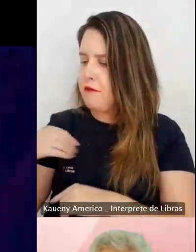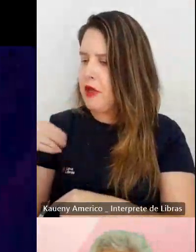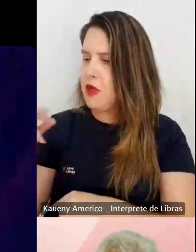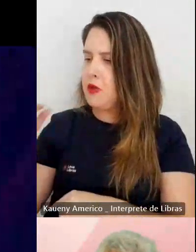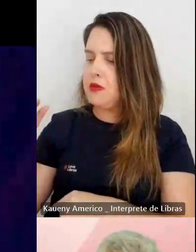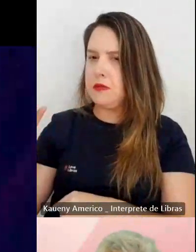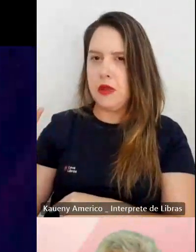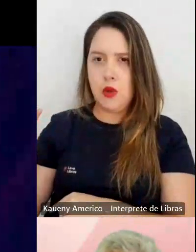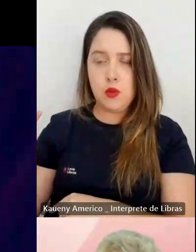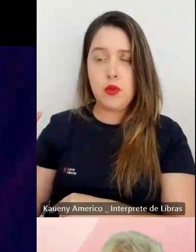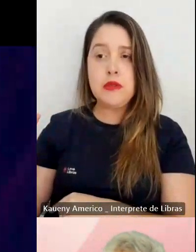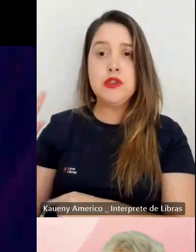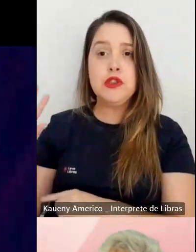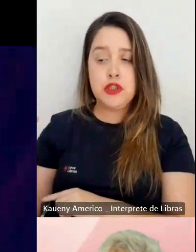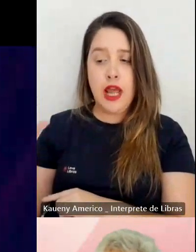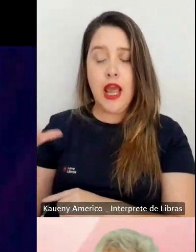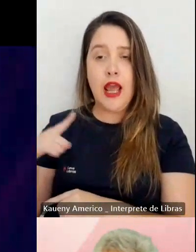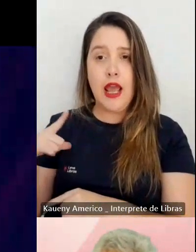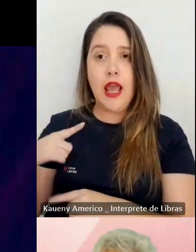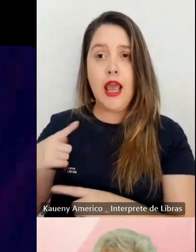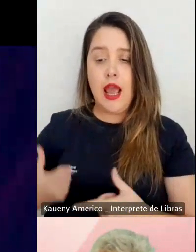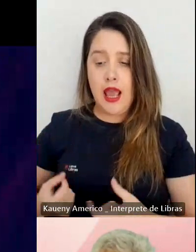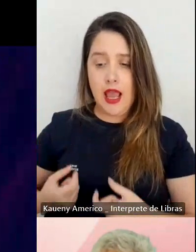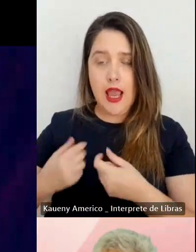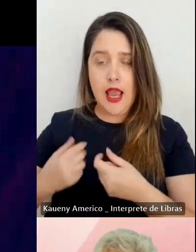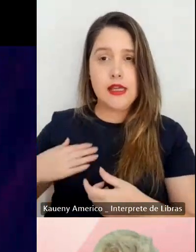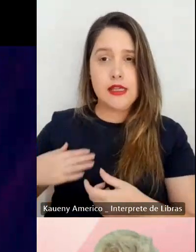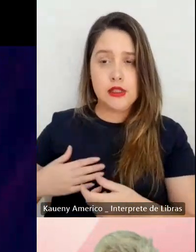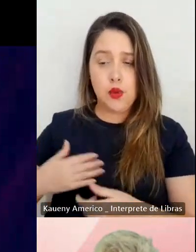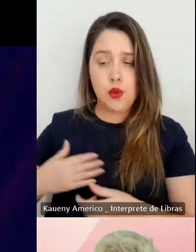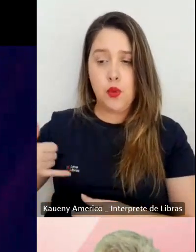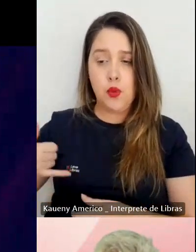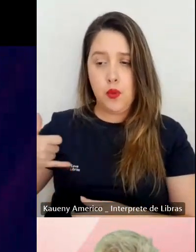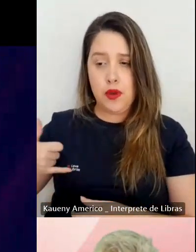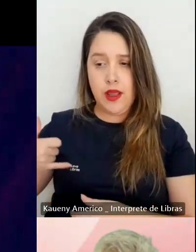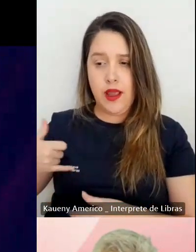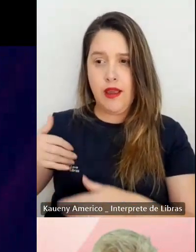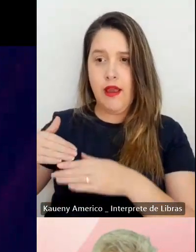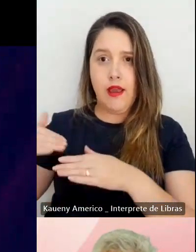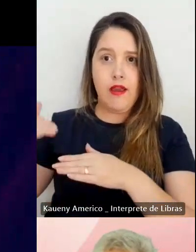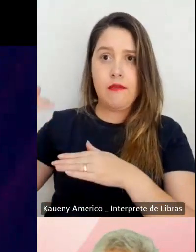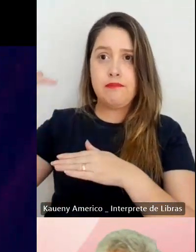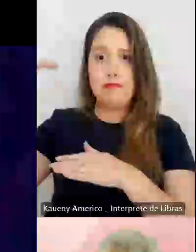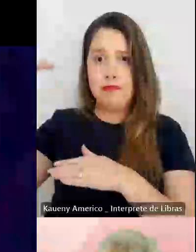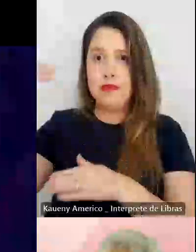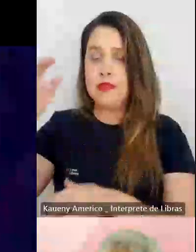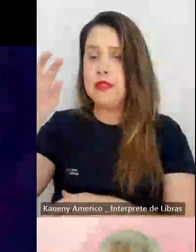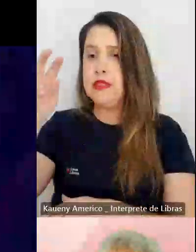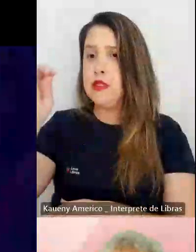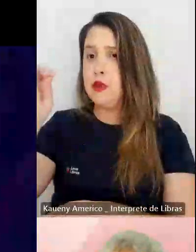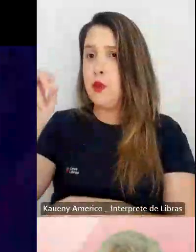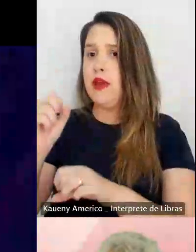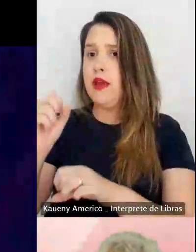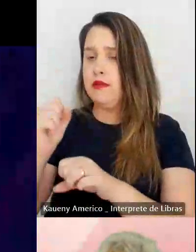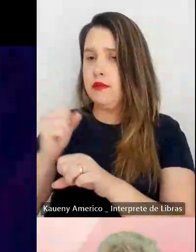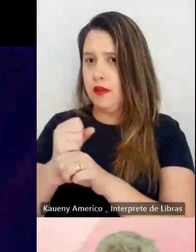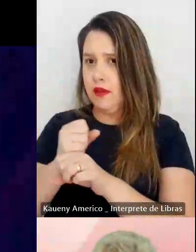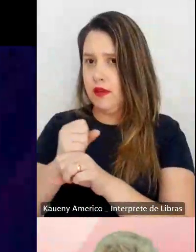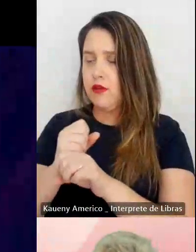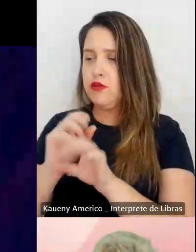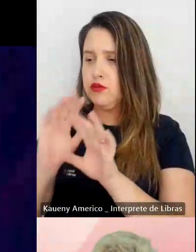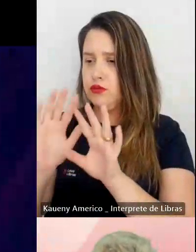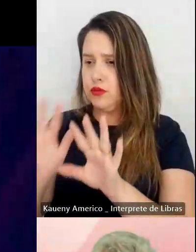tiveram câncer de mama, principalmente com a idade inferior a 50 anos. Lembra, os não modificáveis e os